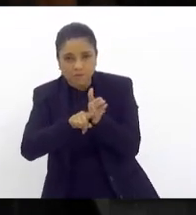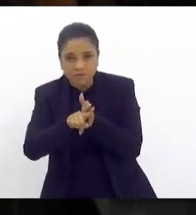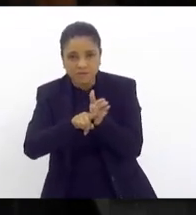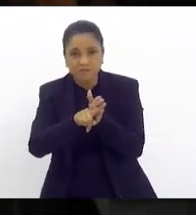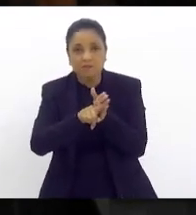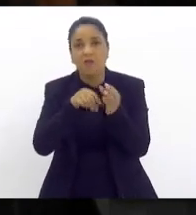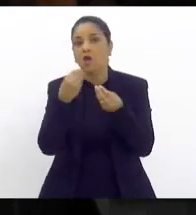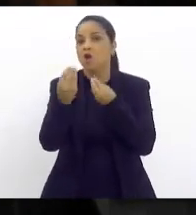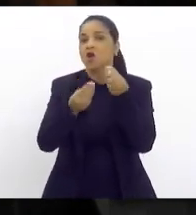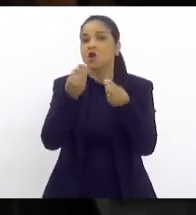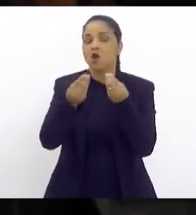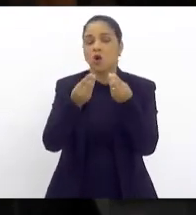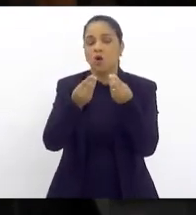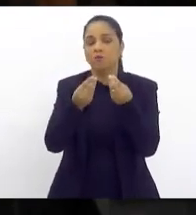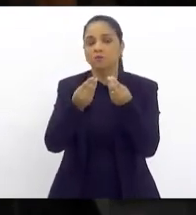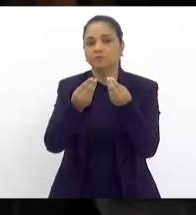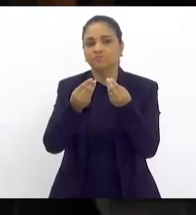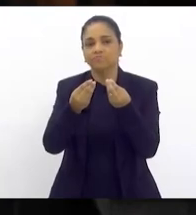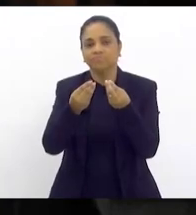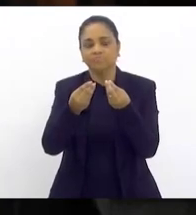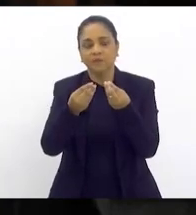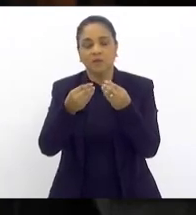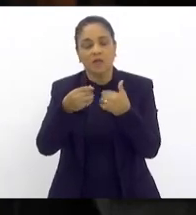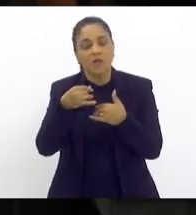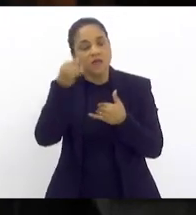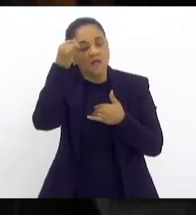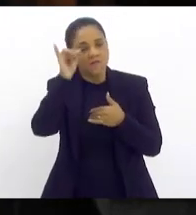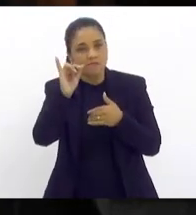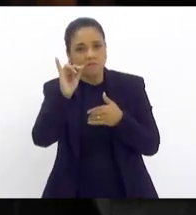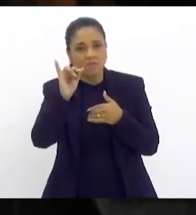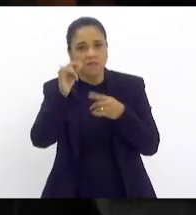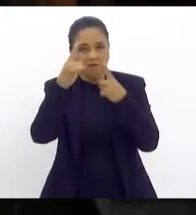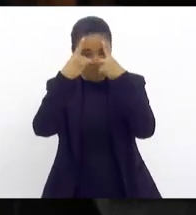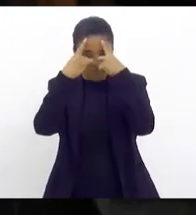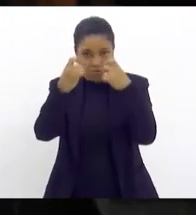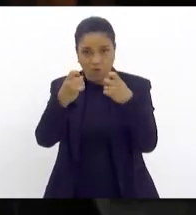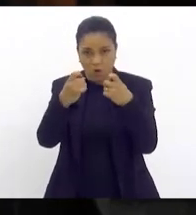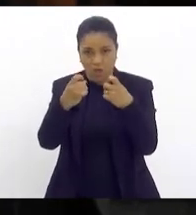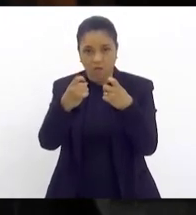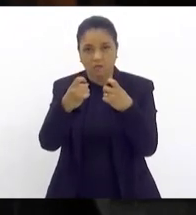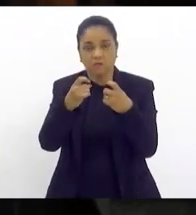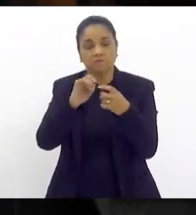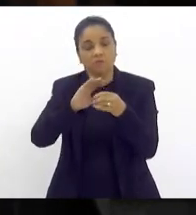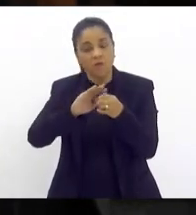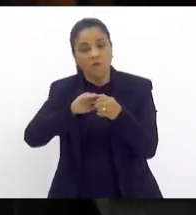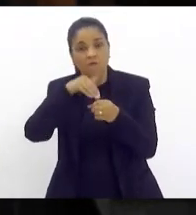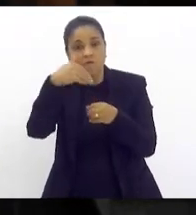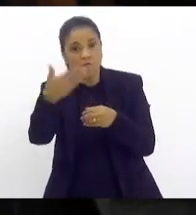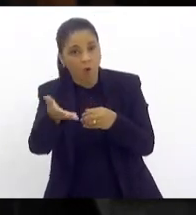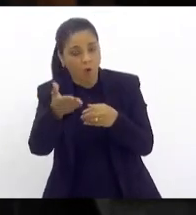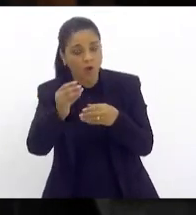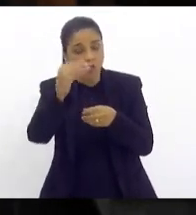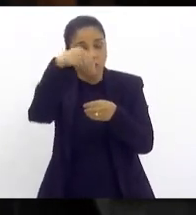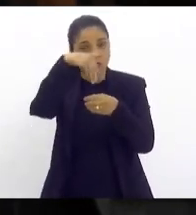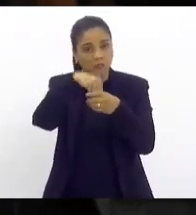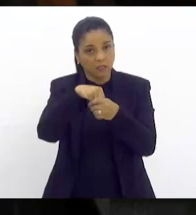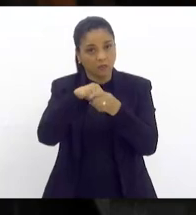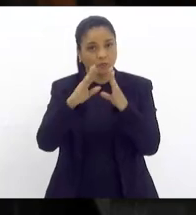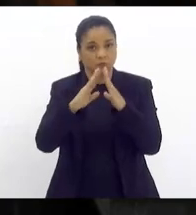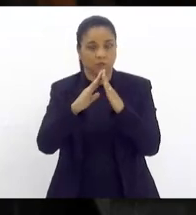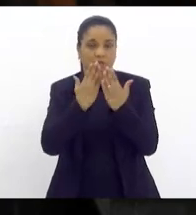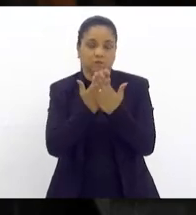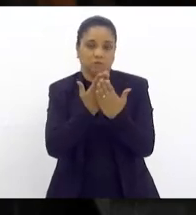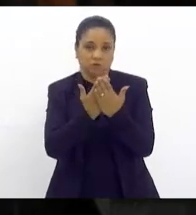de não violência tanto do ponto de vista das operações policiais externas quanto do ponto de vista de